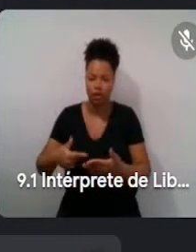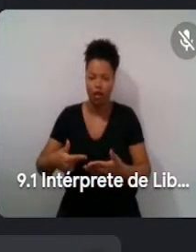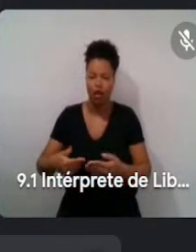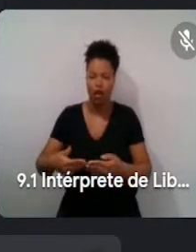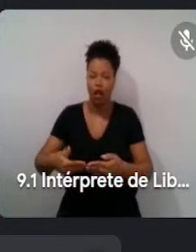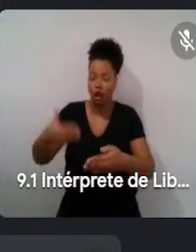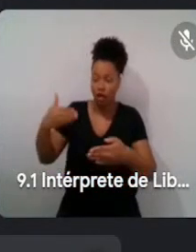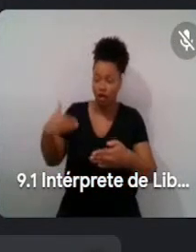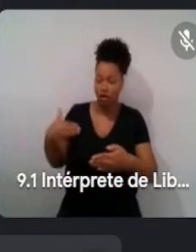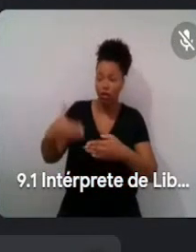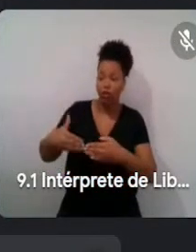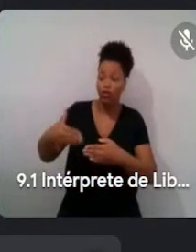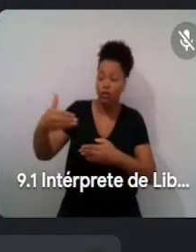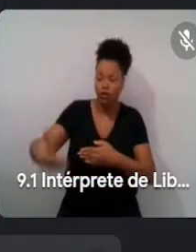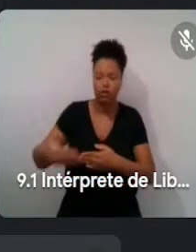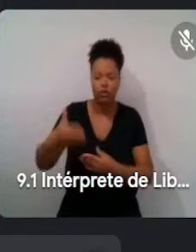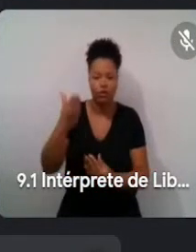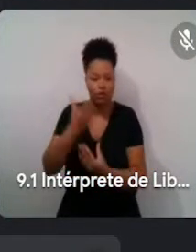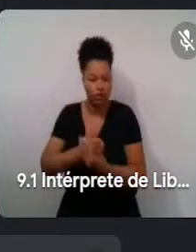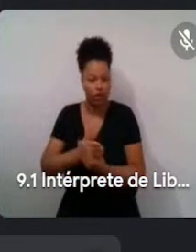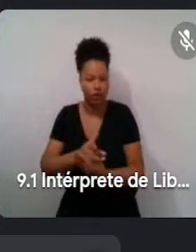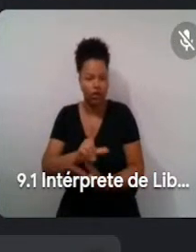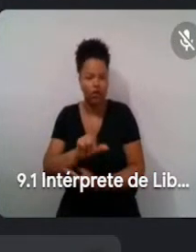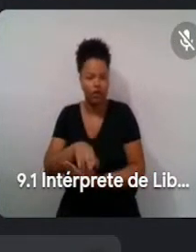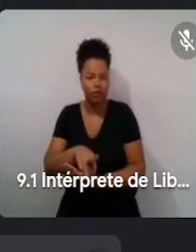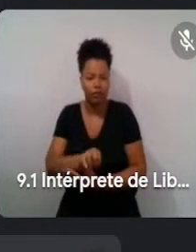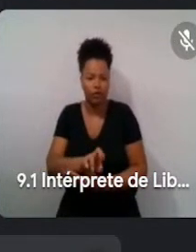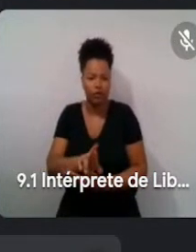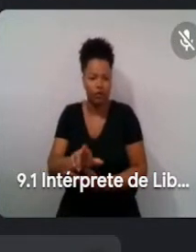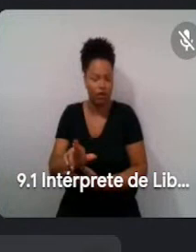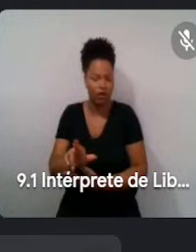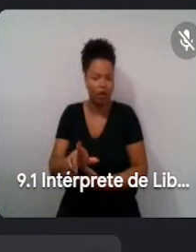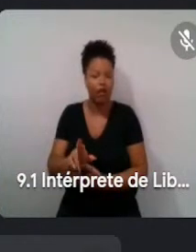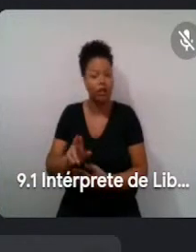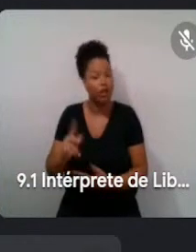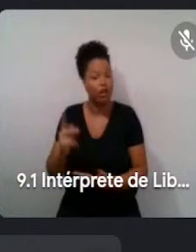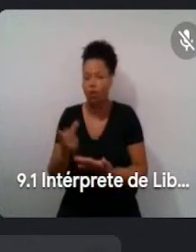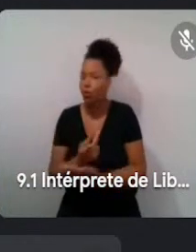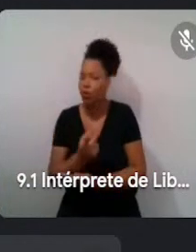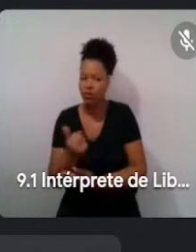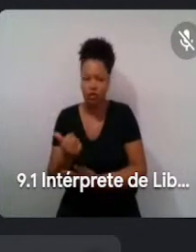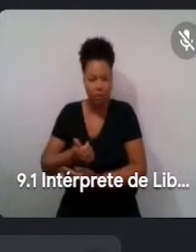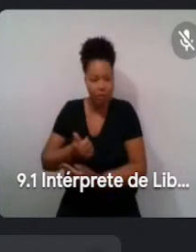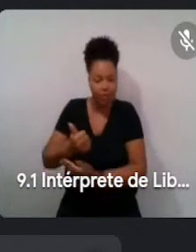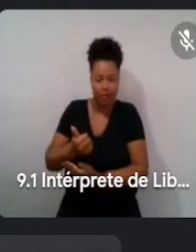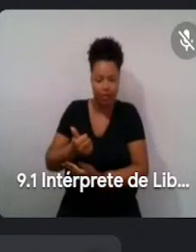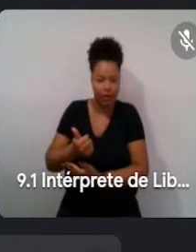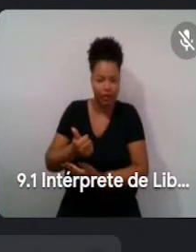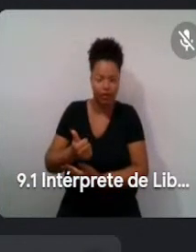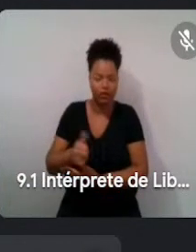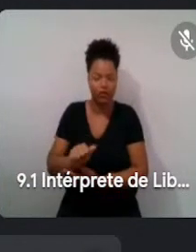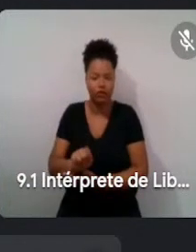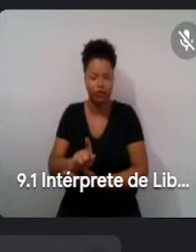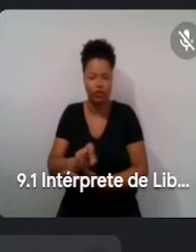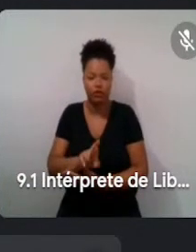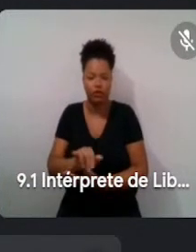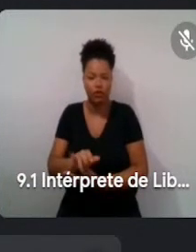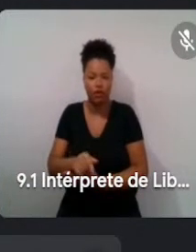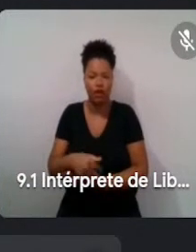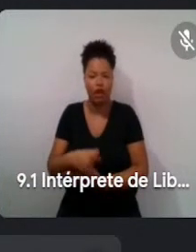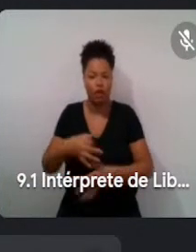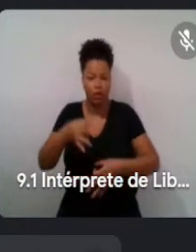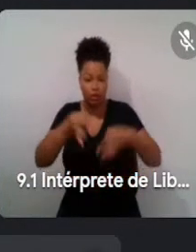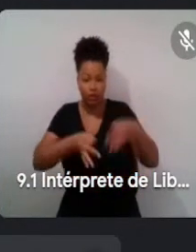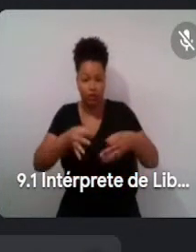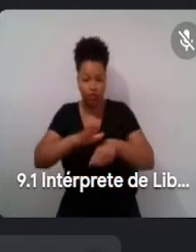ao deferimento da liminar, o que não ocorreu em primeiro grau, e posteriormente esse tribunal determinou que fosse chamado